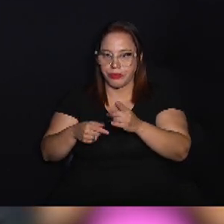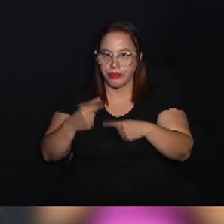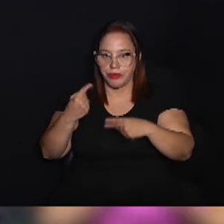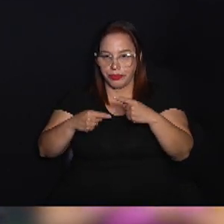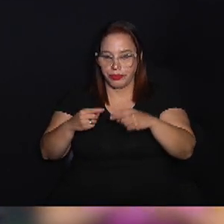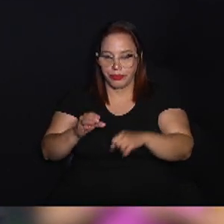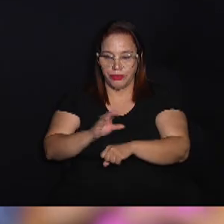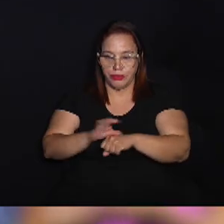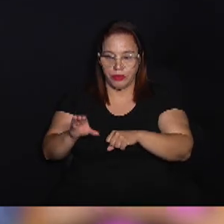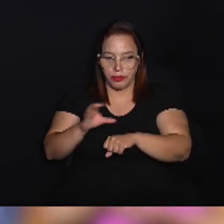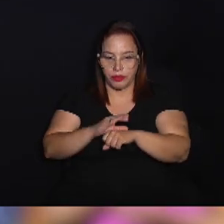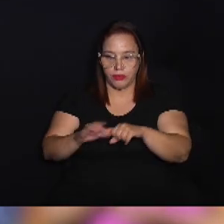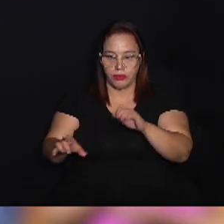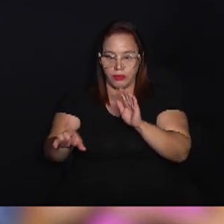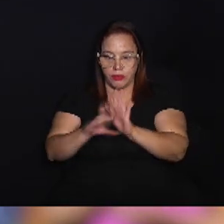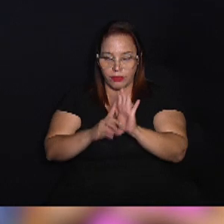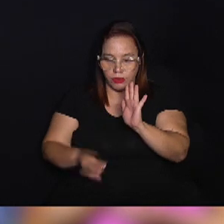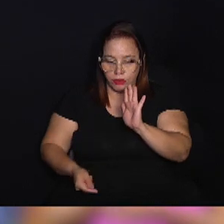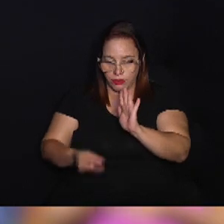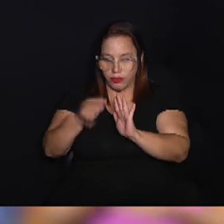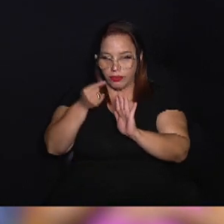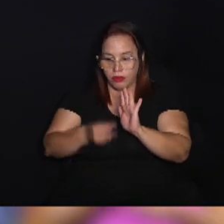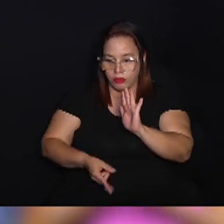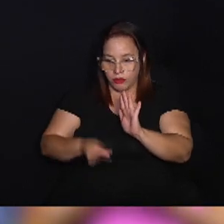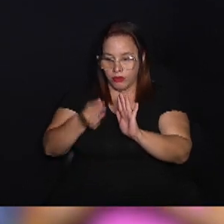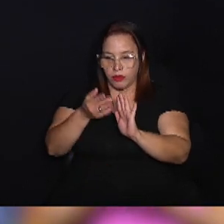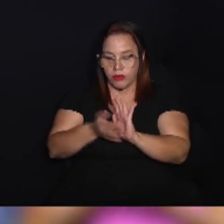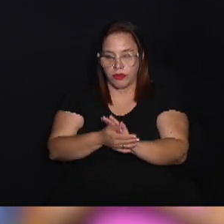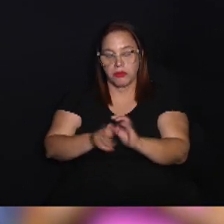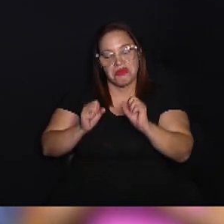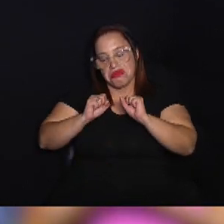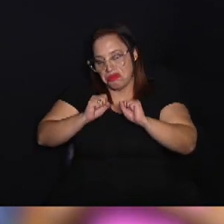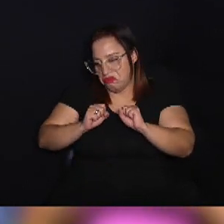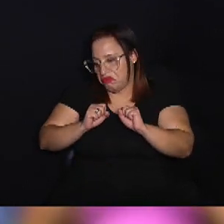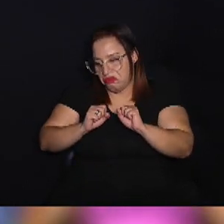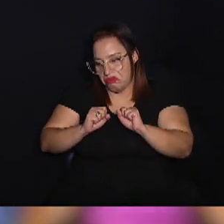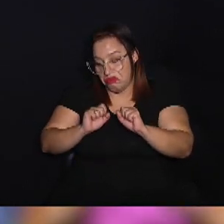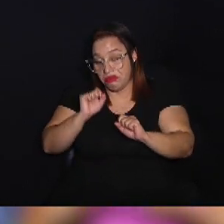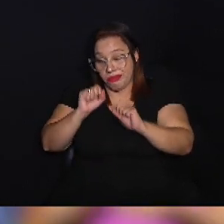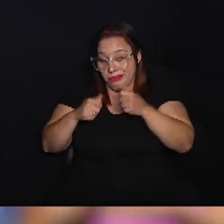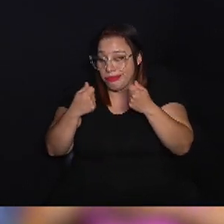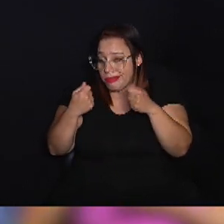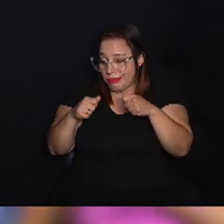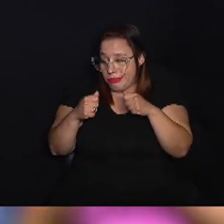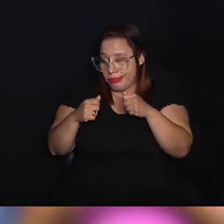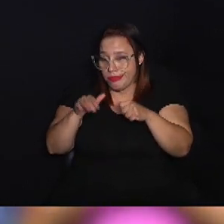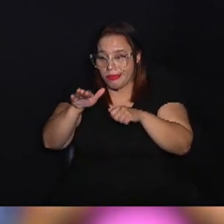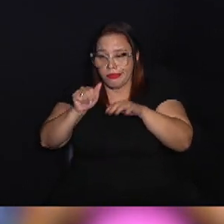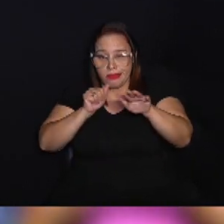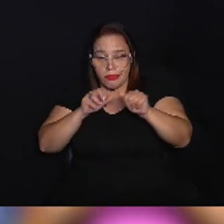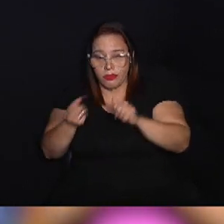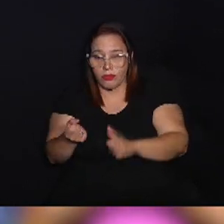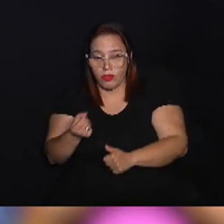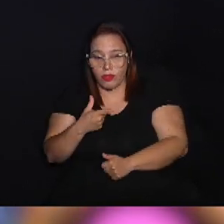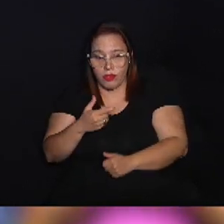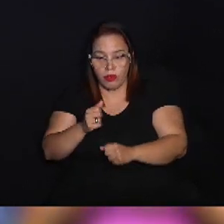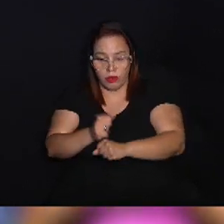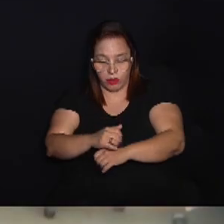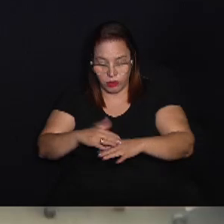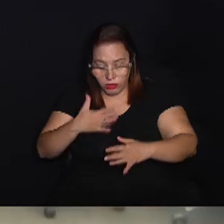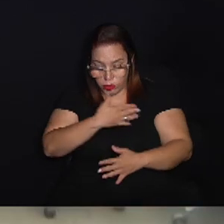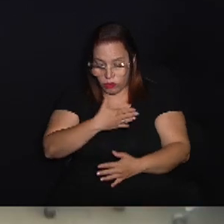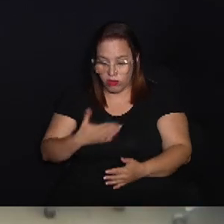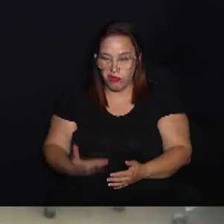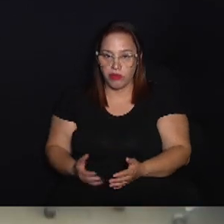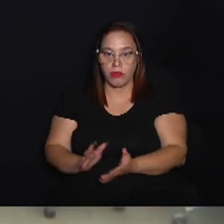Comissão Permanente de Finanças e Orçamento, que pode, caso necessário, convocar uma nova audiência